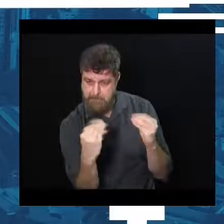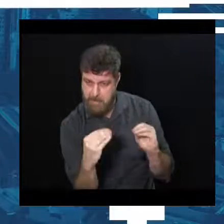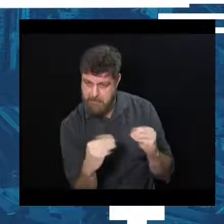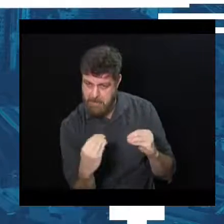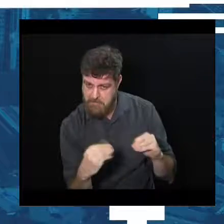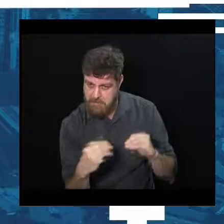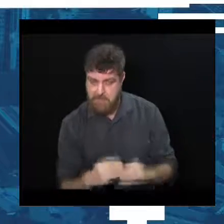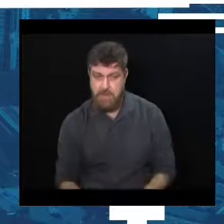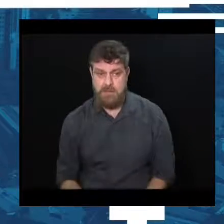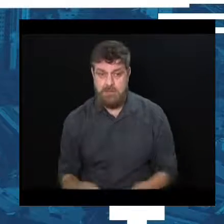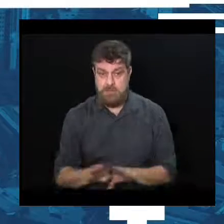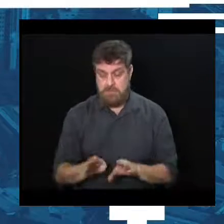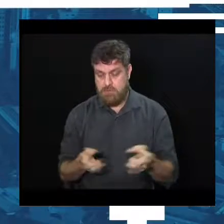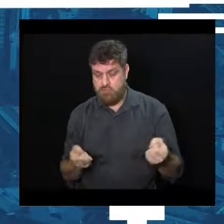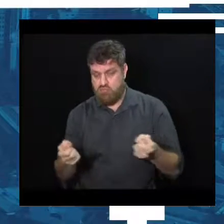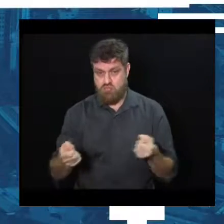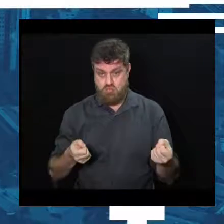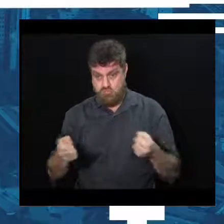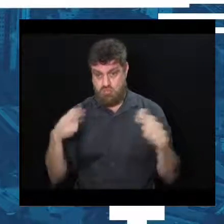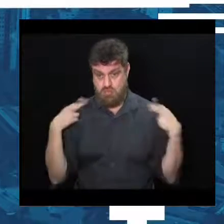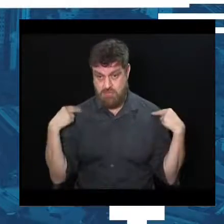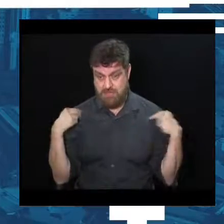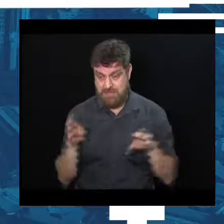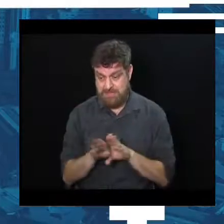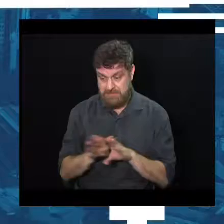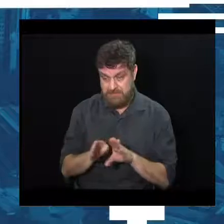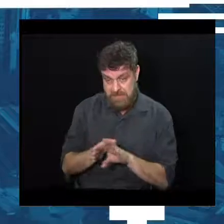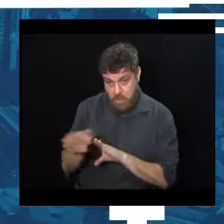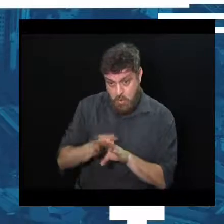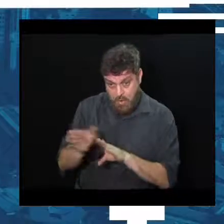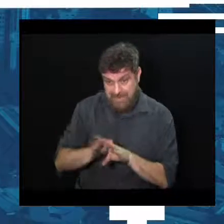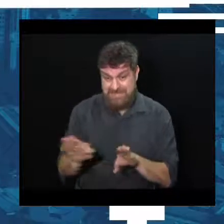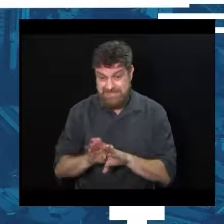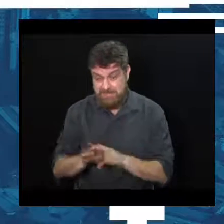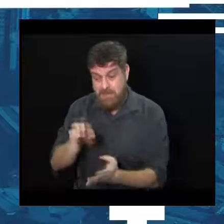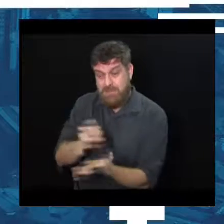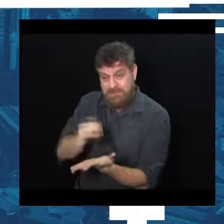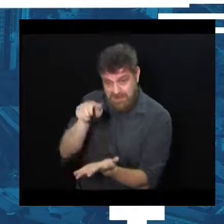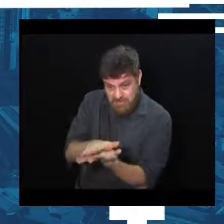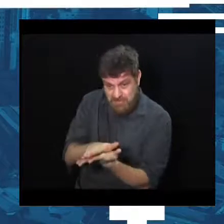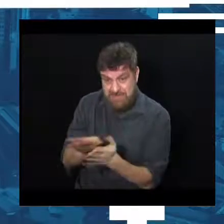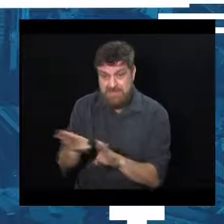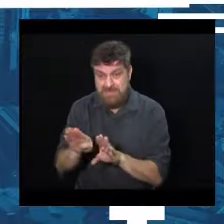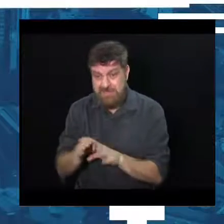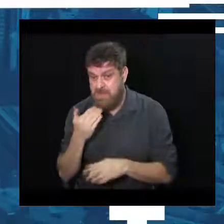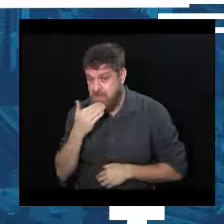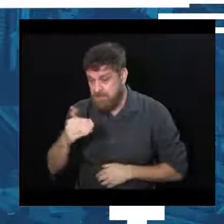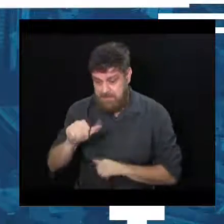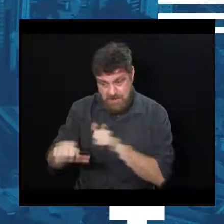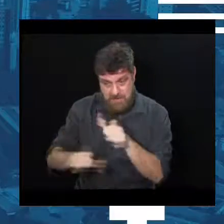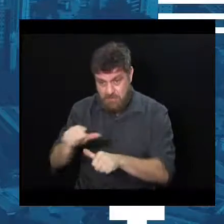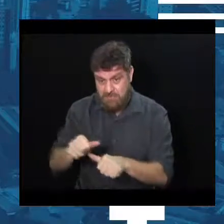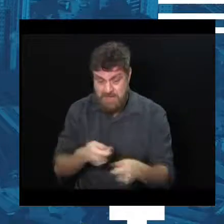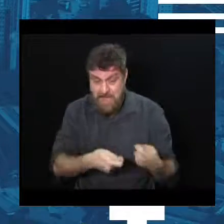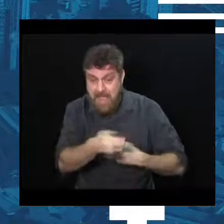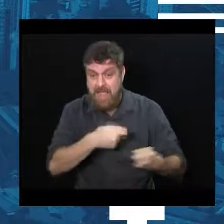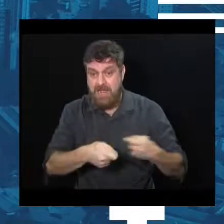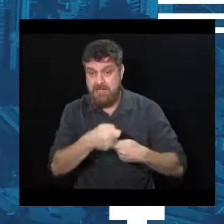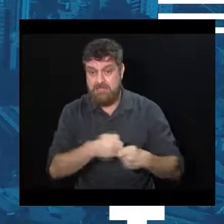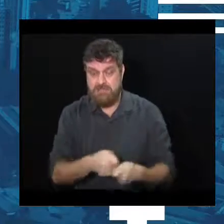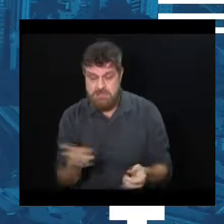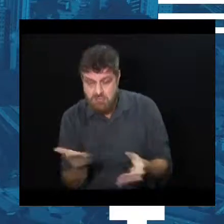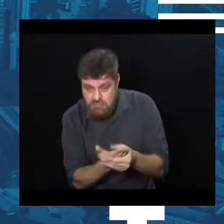de condutor, advertência por escrito, defesa de autuação e recurso administrativo.